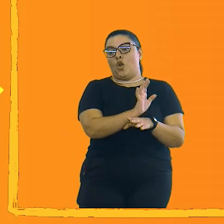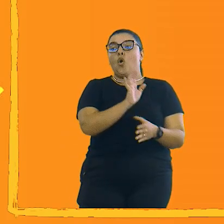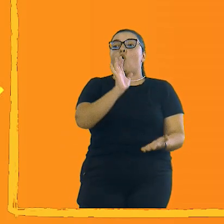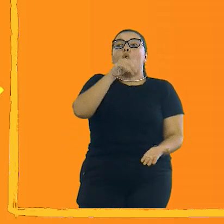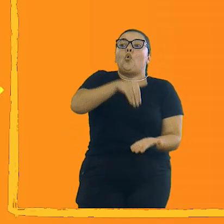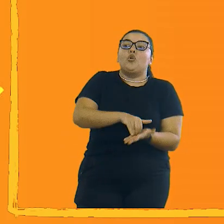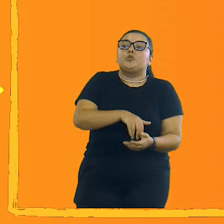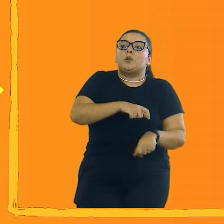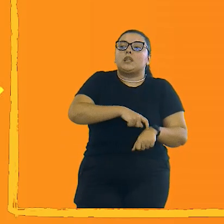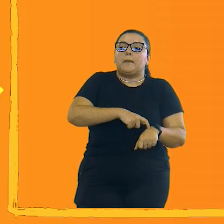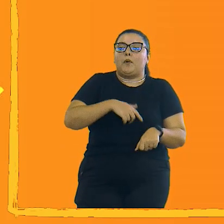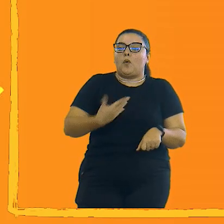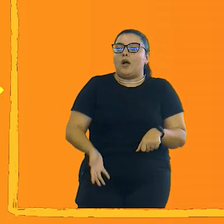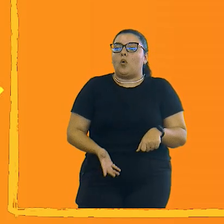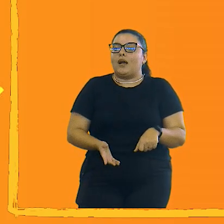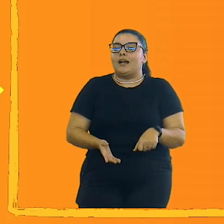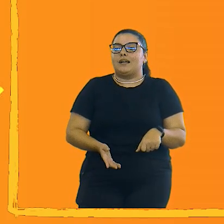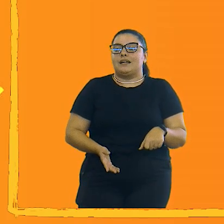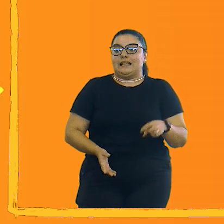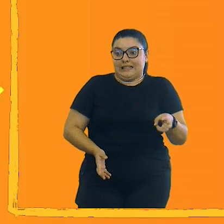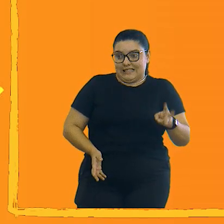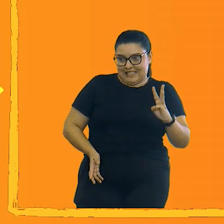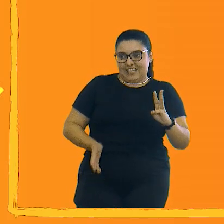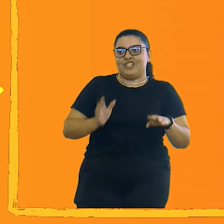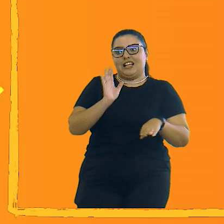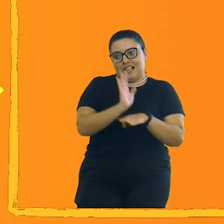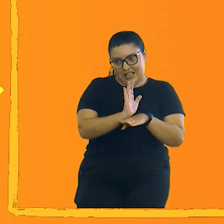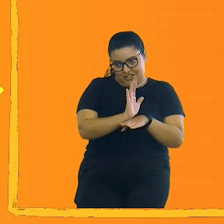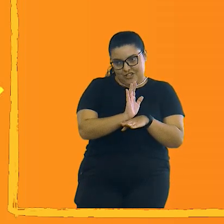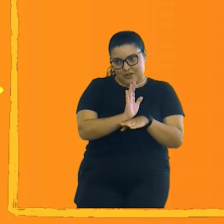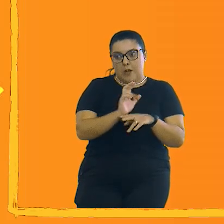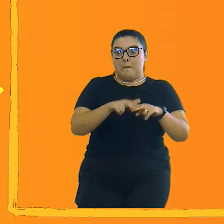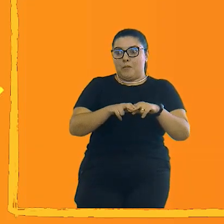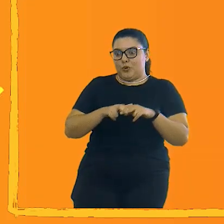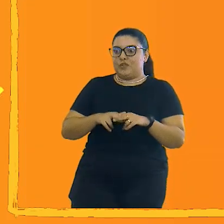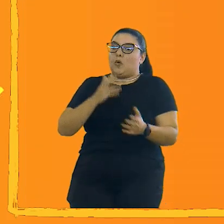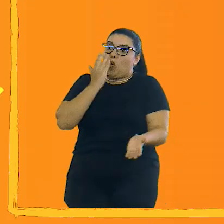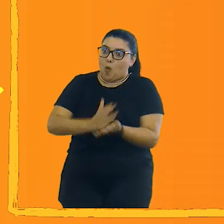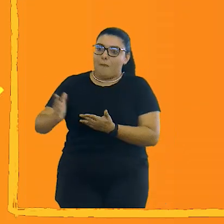9 horas tá olha só